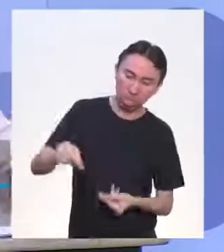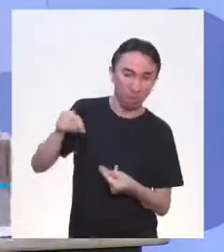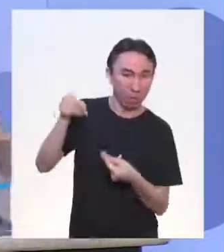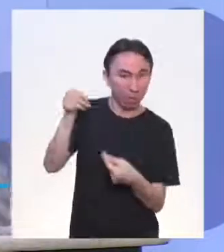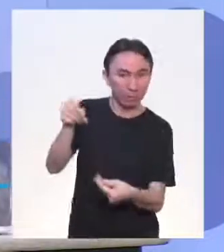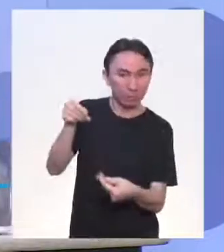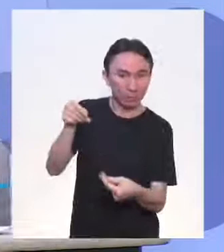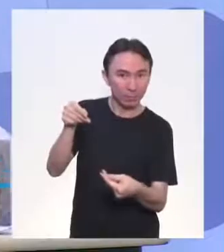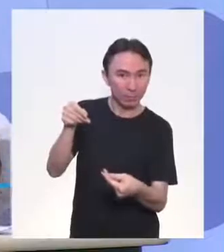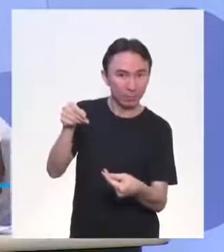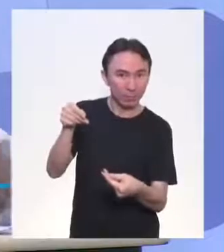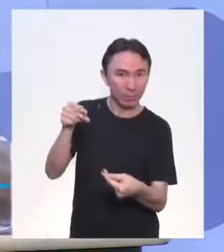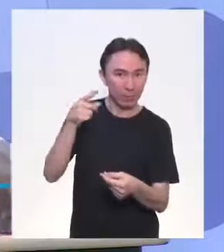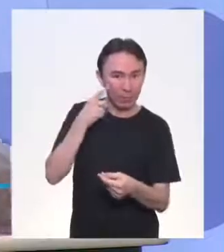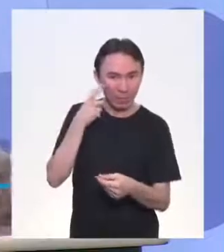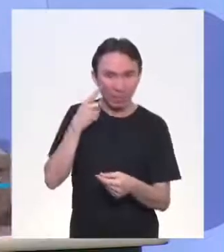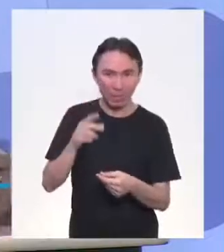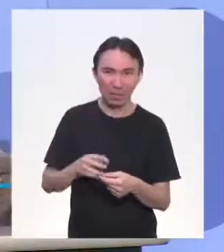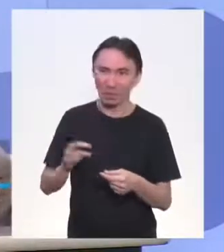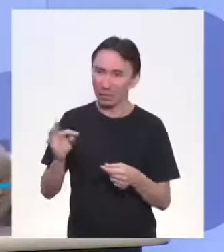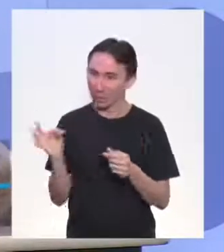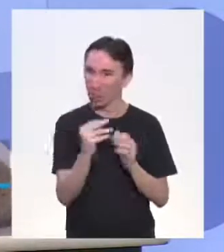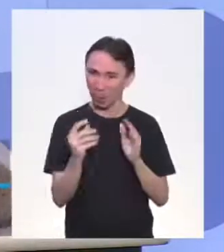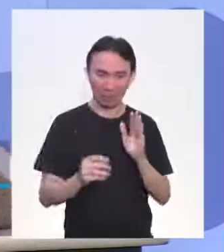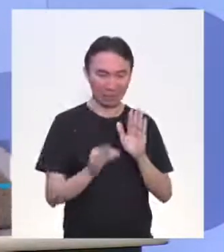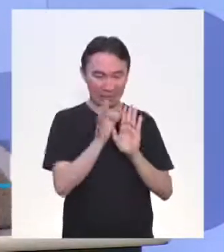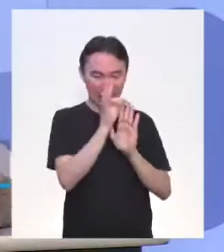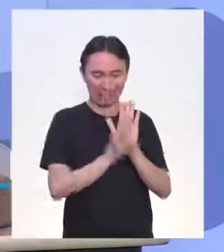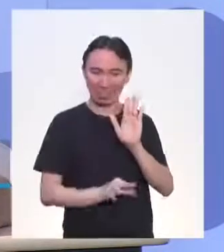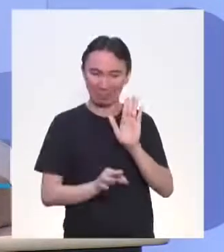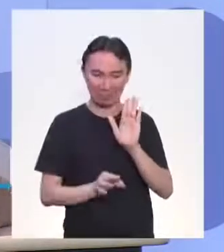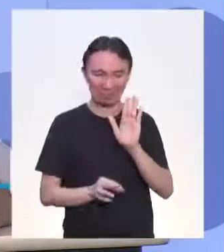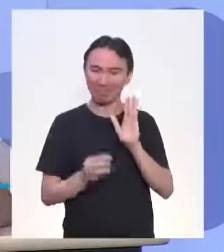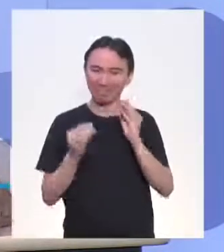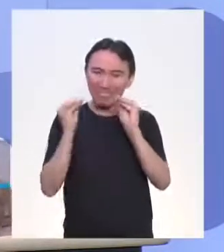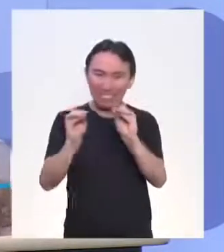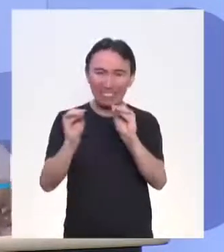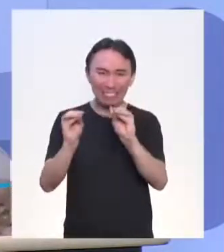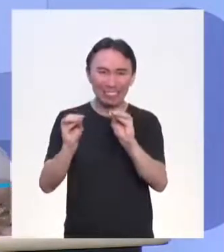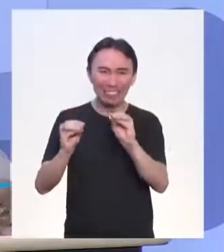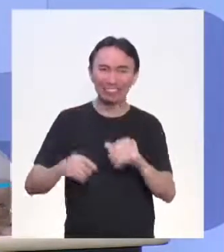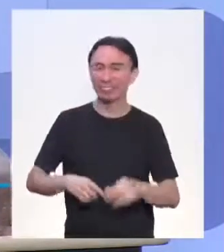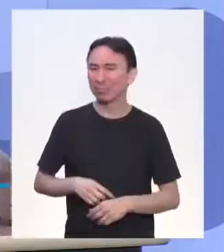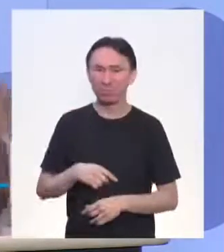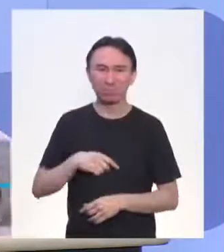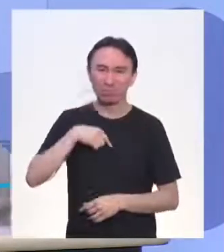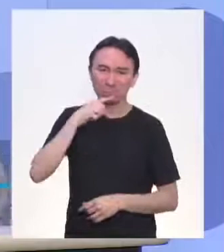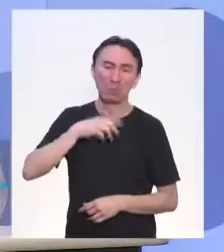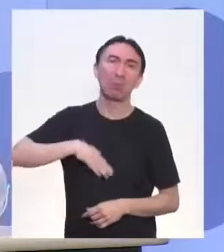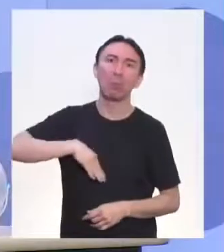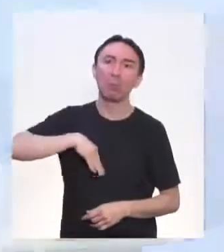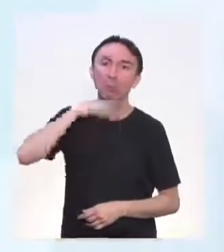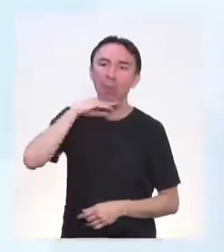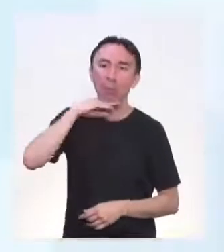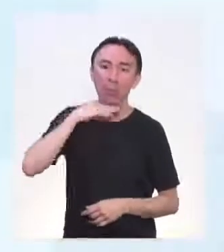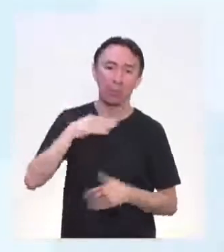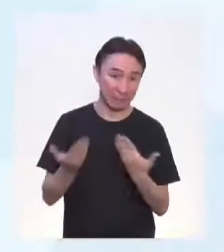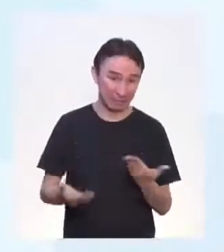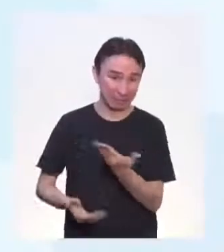colocamos o texto no PPT, porque acaba ficando muito enjoativo. Então, como é o texto da